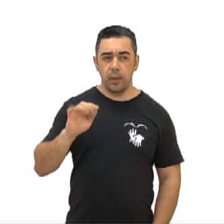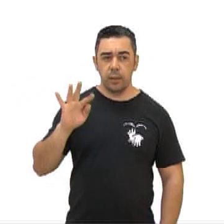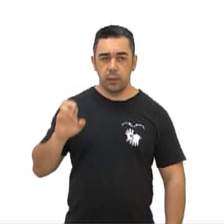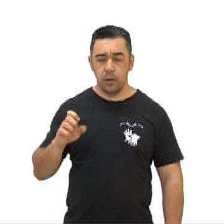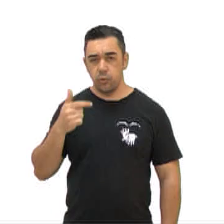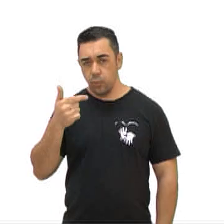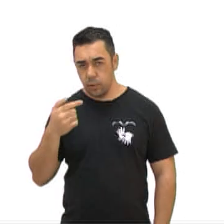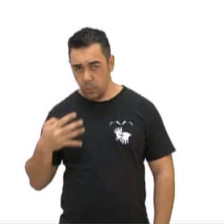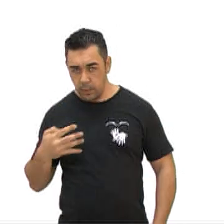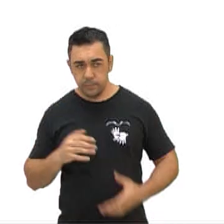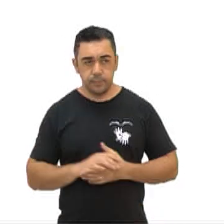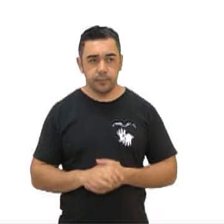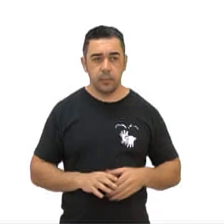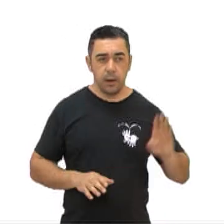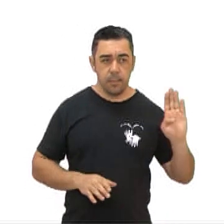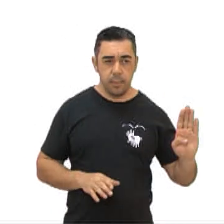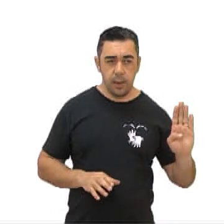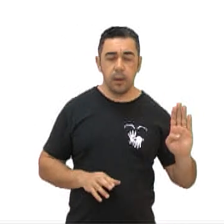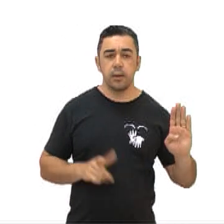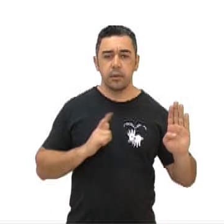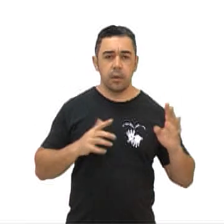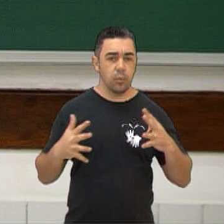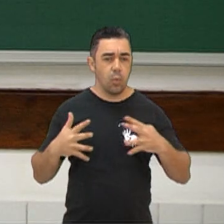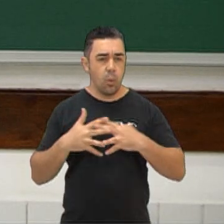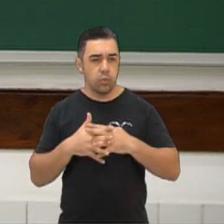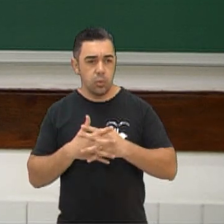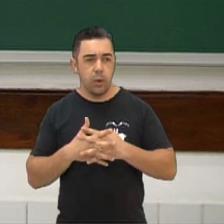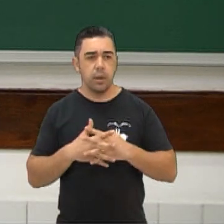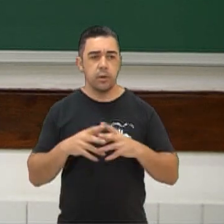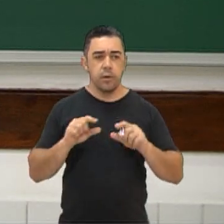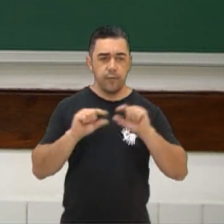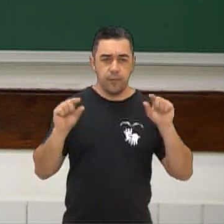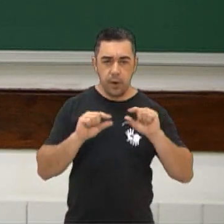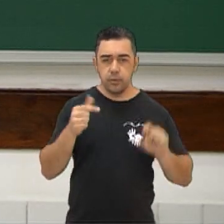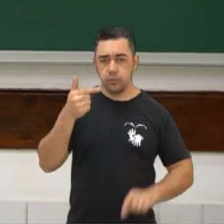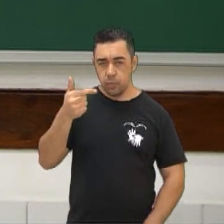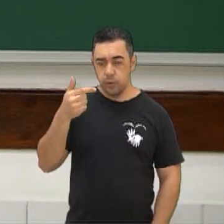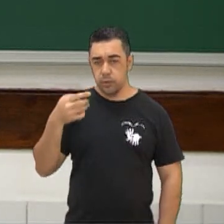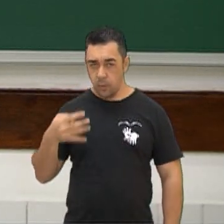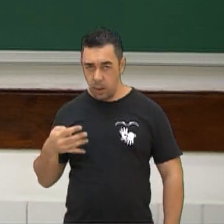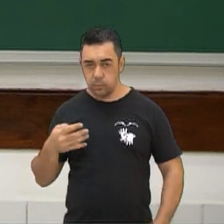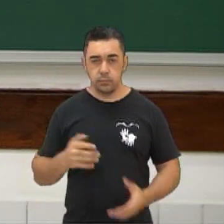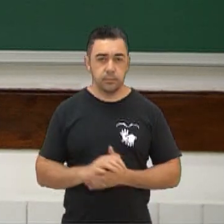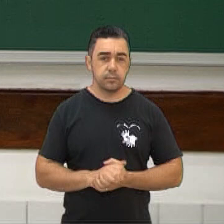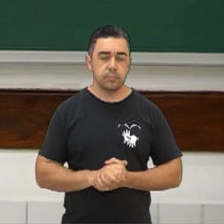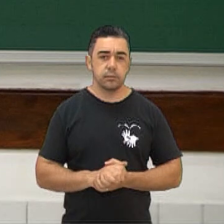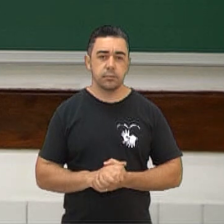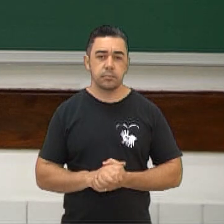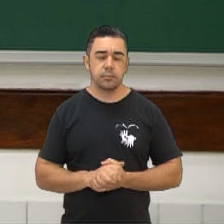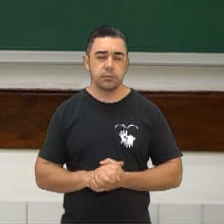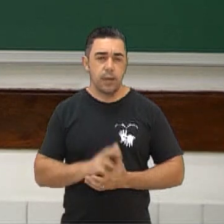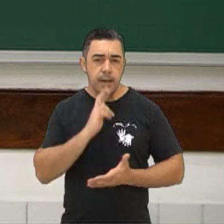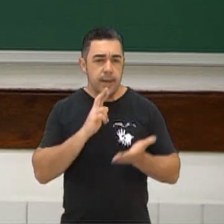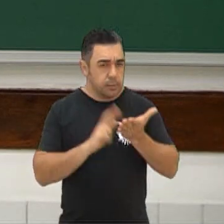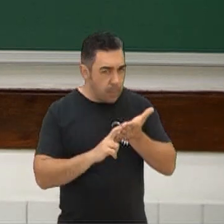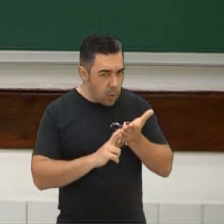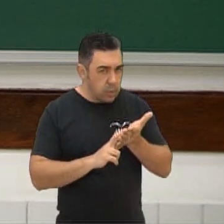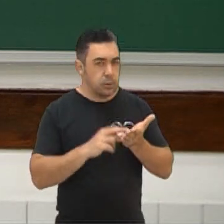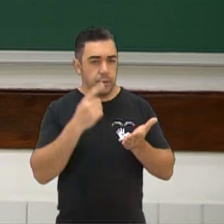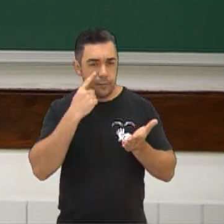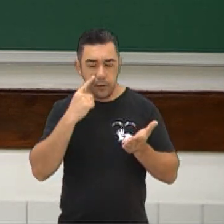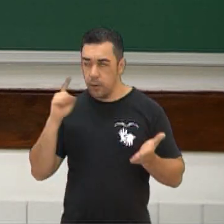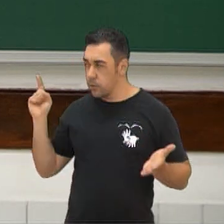2 e 4. Letra B, rima consoante nos verbos 2 e 4. Nos versos 2 e 4, me perdoe. Respondam aí essa